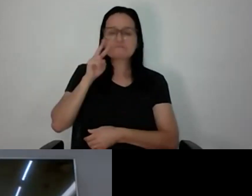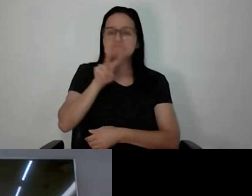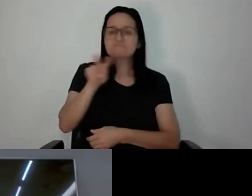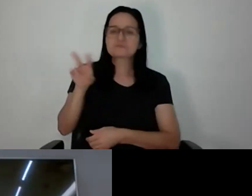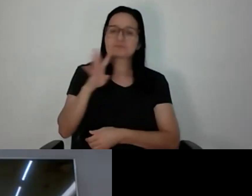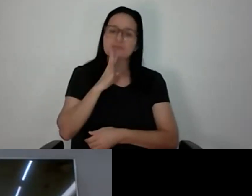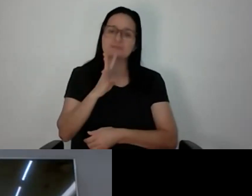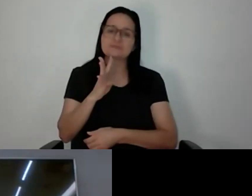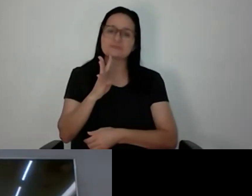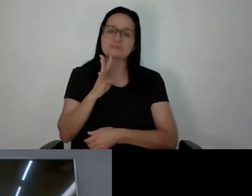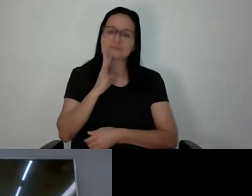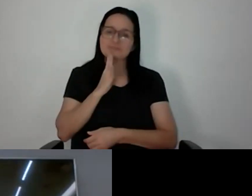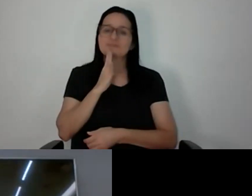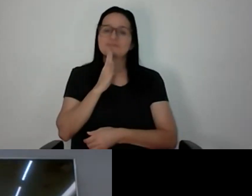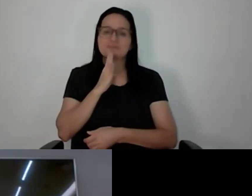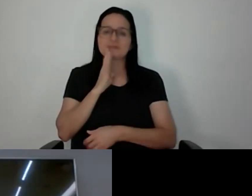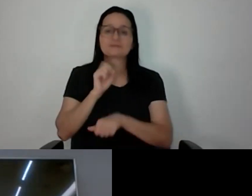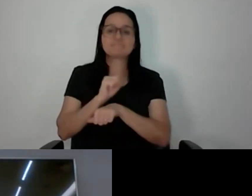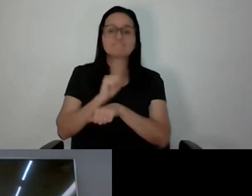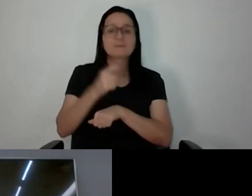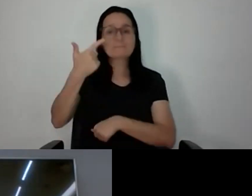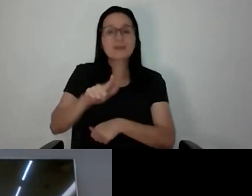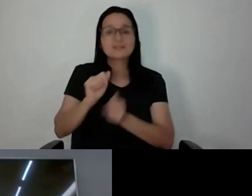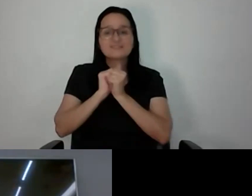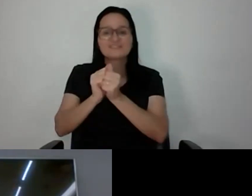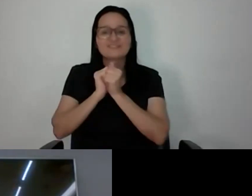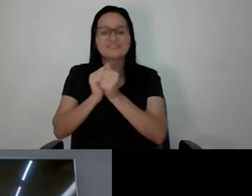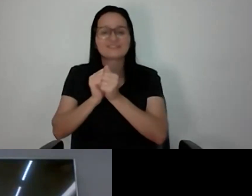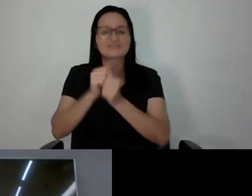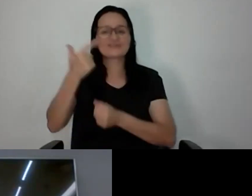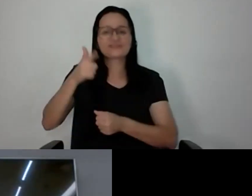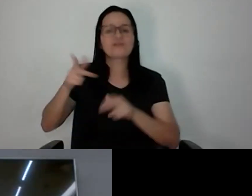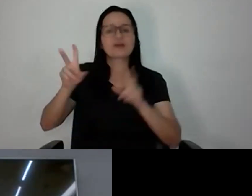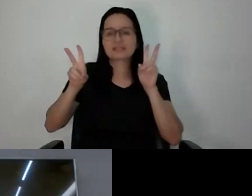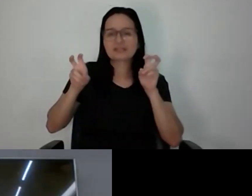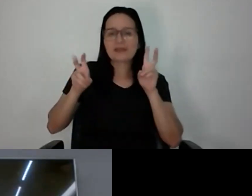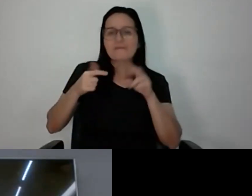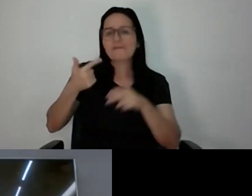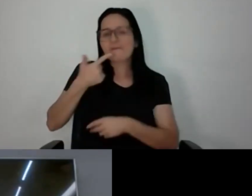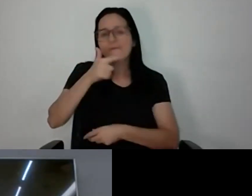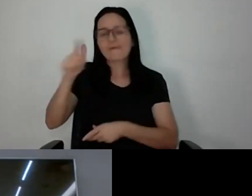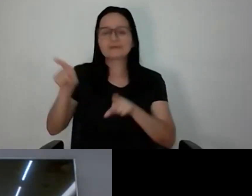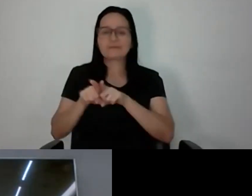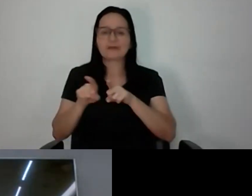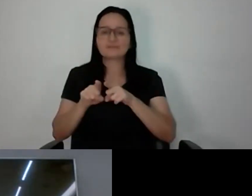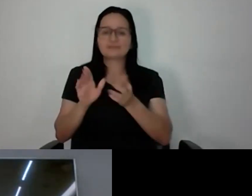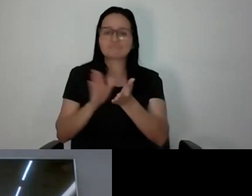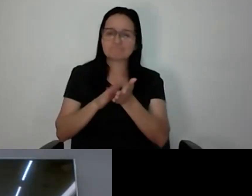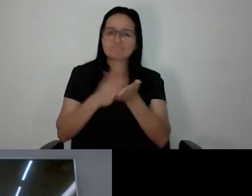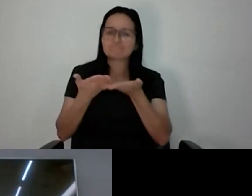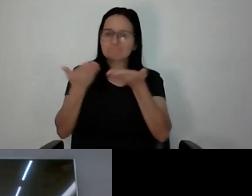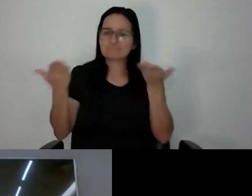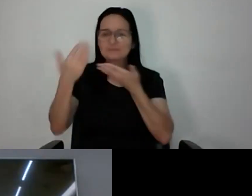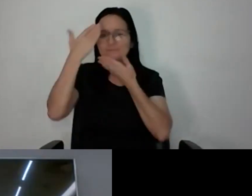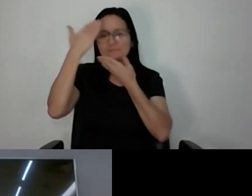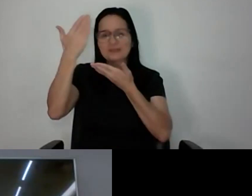E espero que possamos estar juntos mais algumas vezes para falar desses temas ou de outros. Muitos elogios aqui no chat. Obrigada, pessoal. Obrigada,